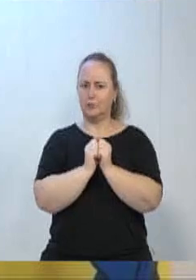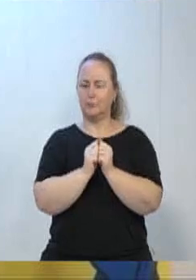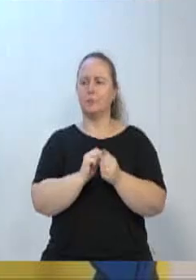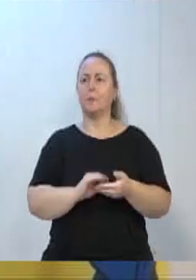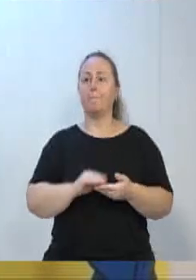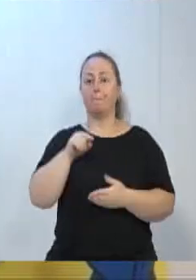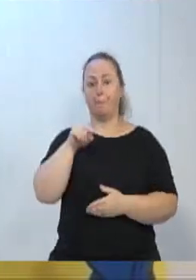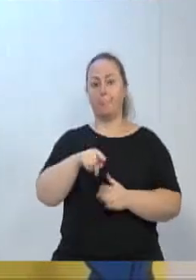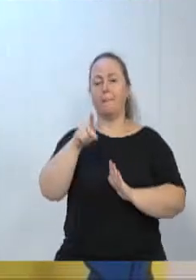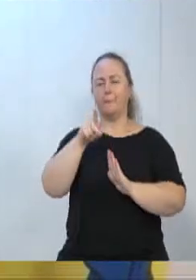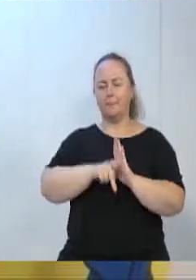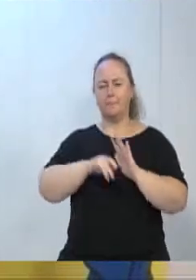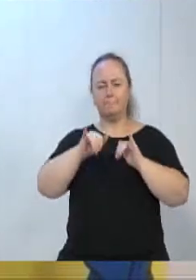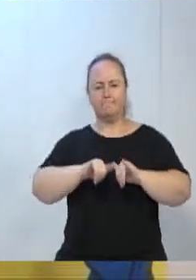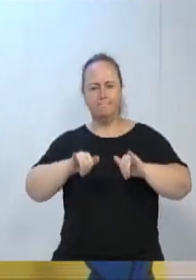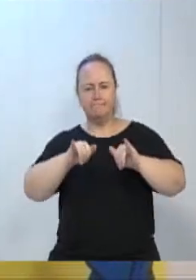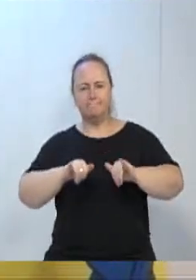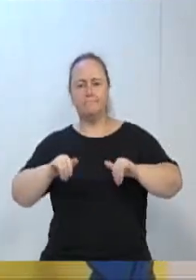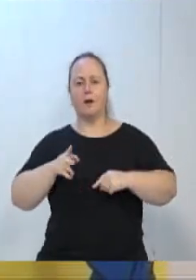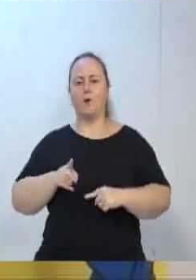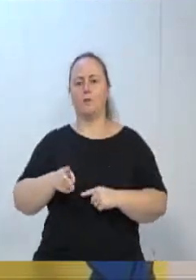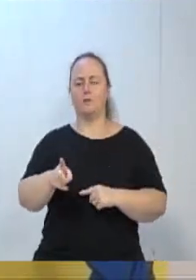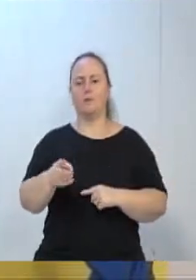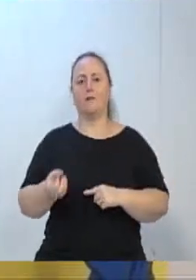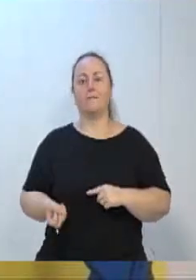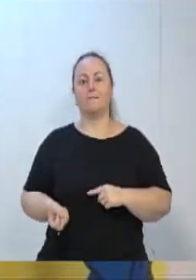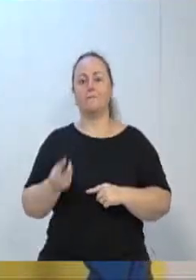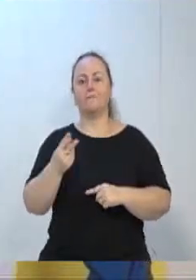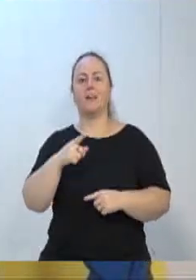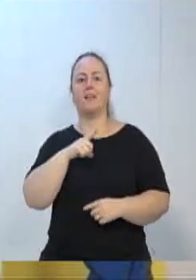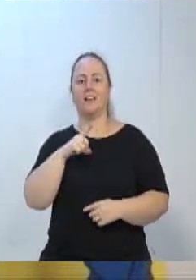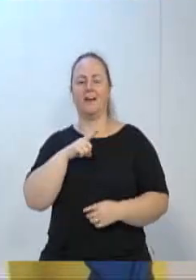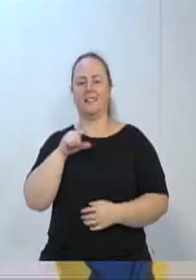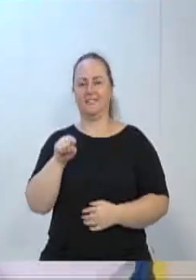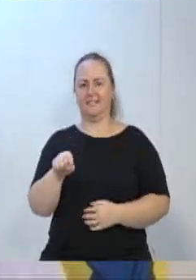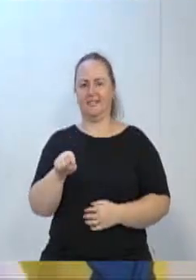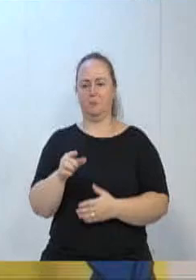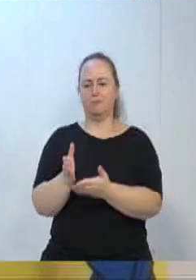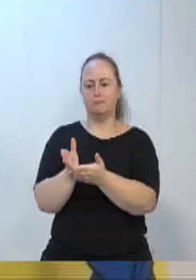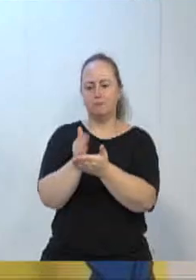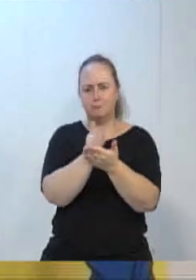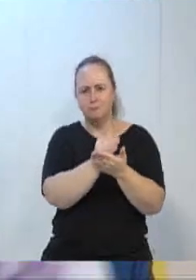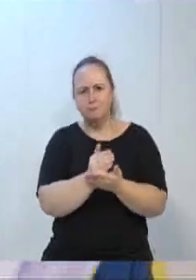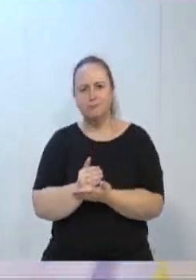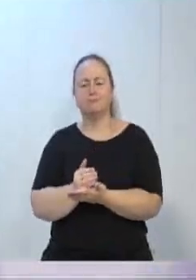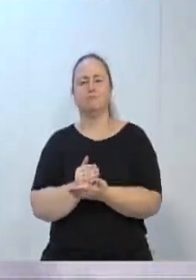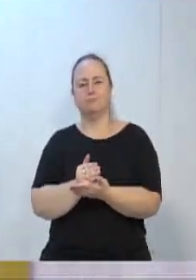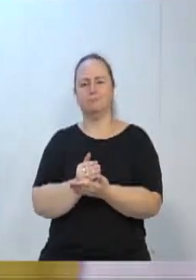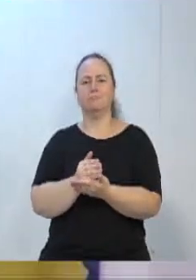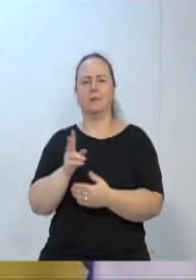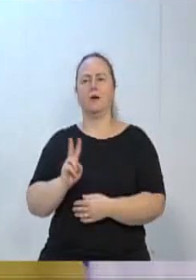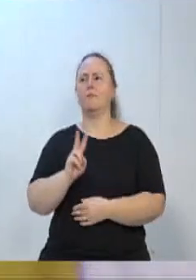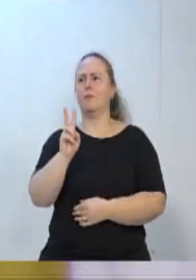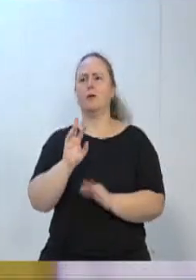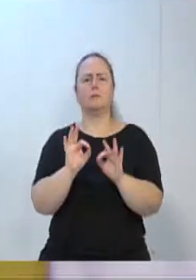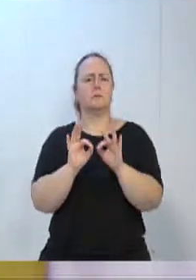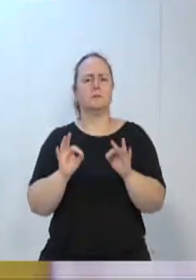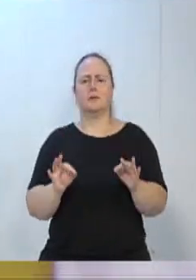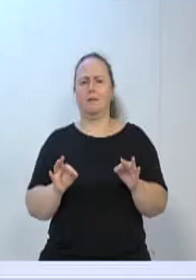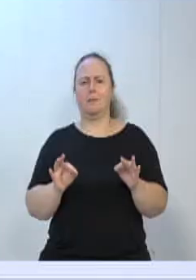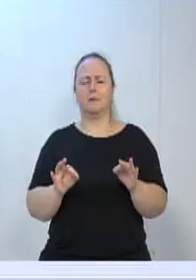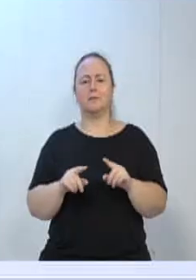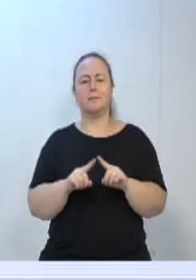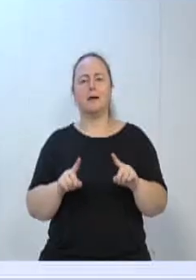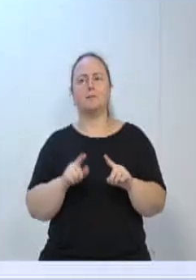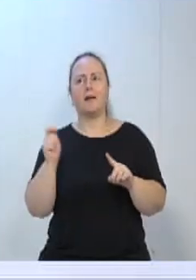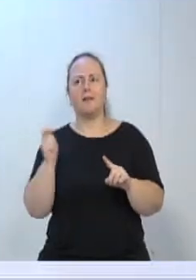projeto, essa campanha continua, essa camiseta está sendo vendida e arrecadado um valor simbólico, para